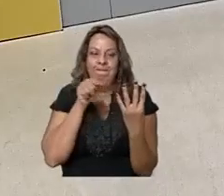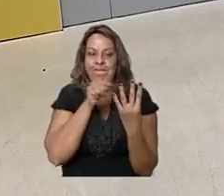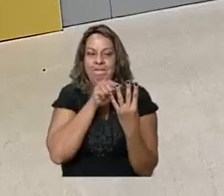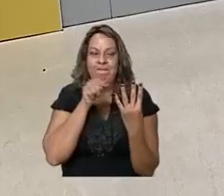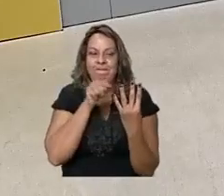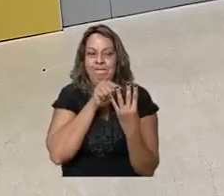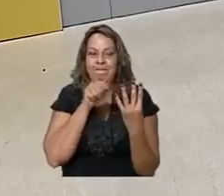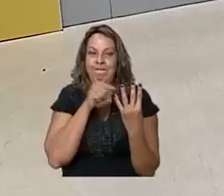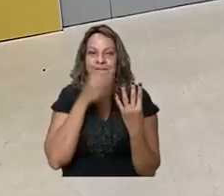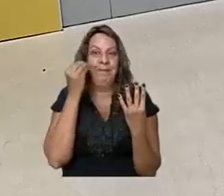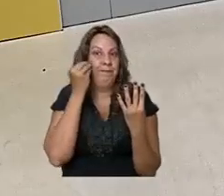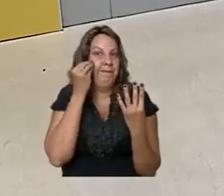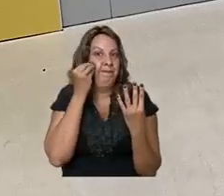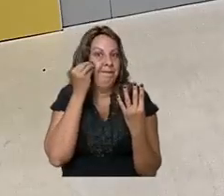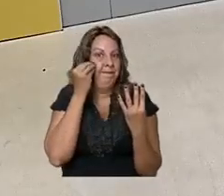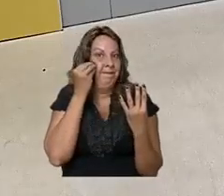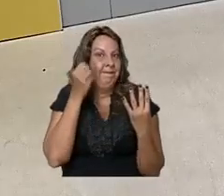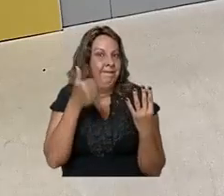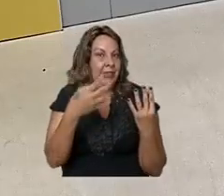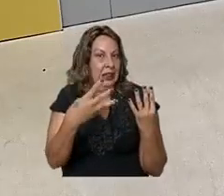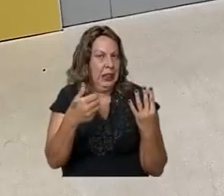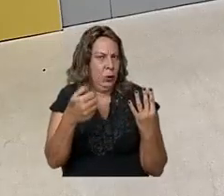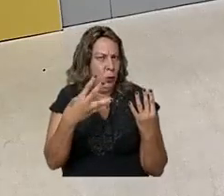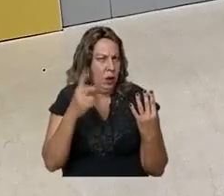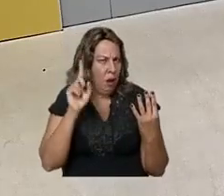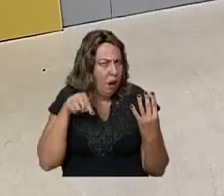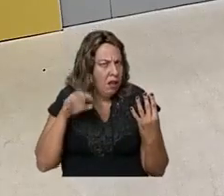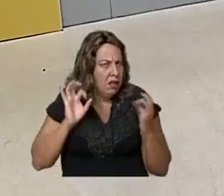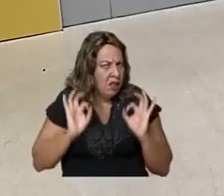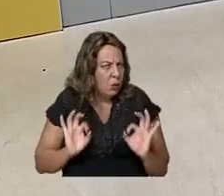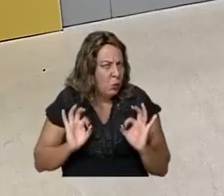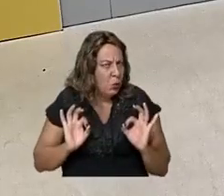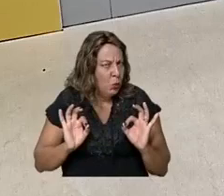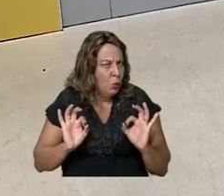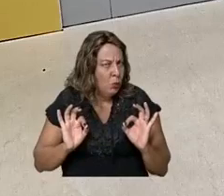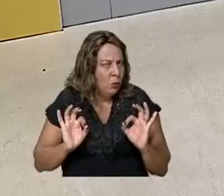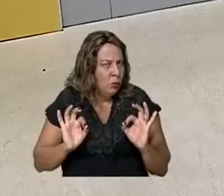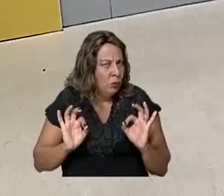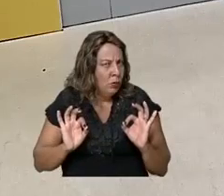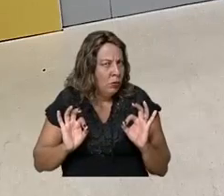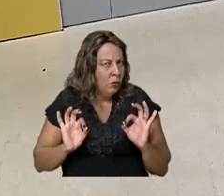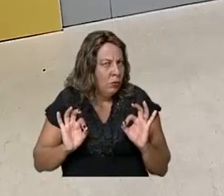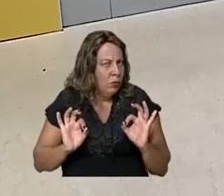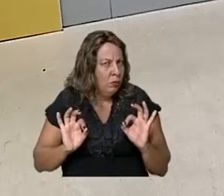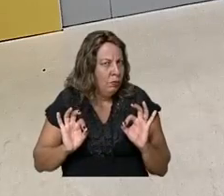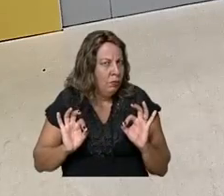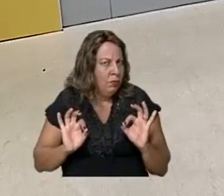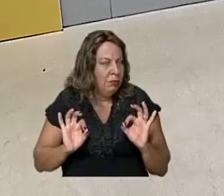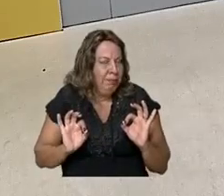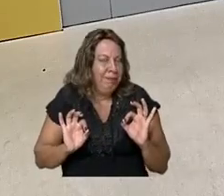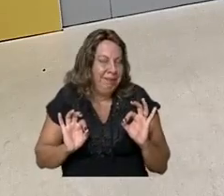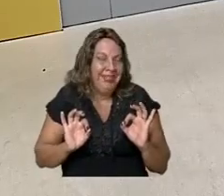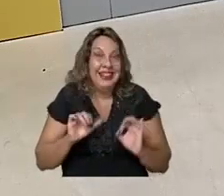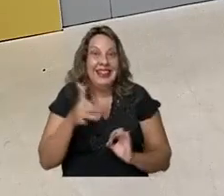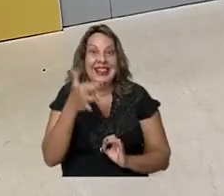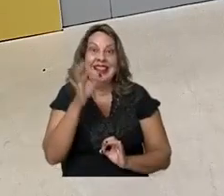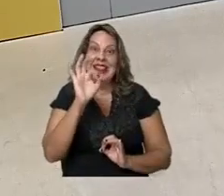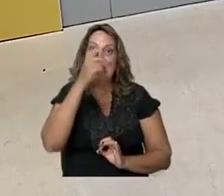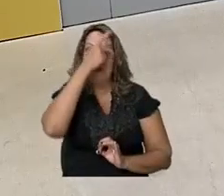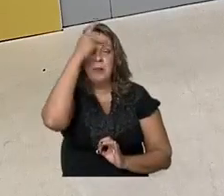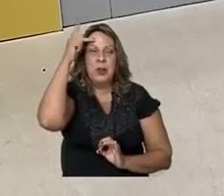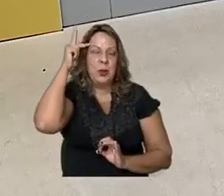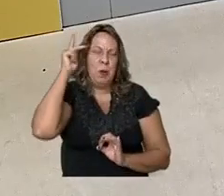E atenção, saiu a bolinha de número 14. 14 é a bolinha. Decide. 10 títulos